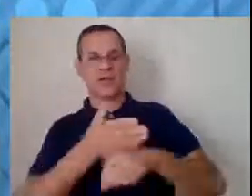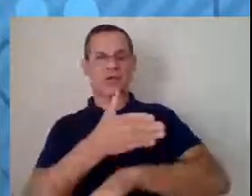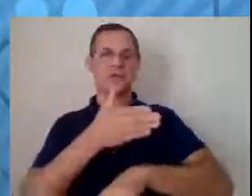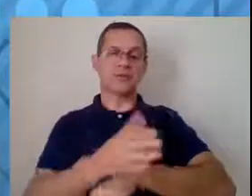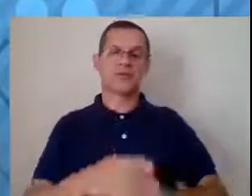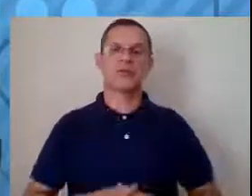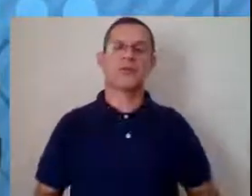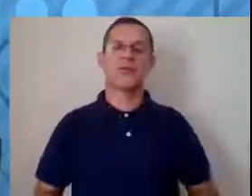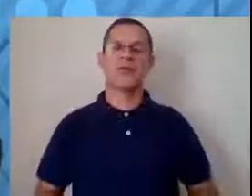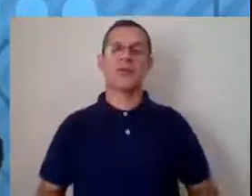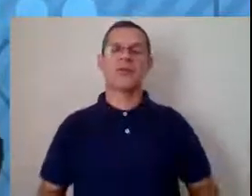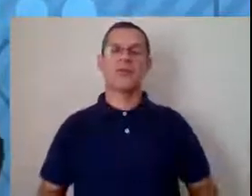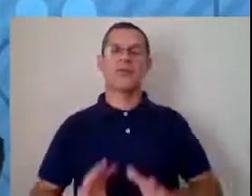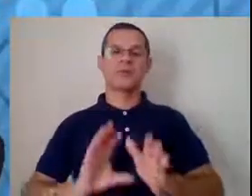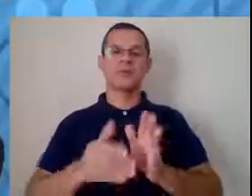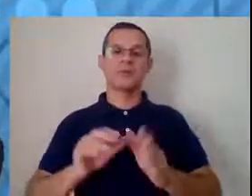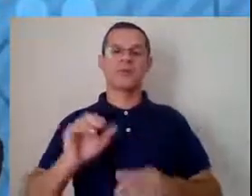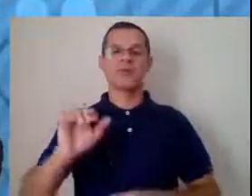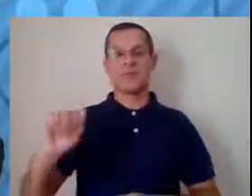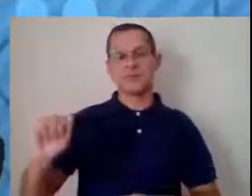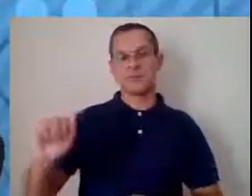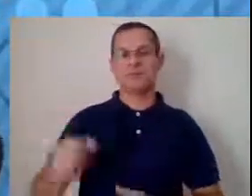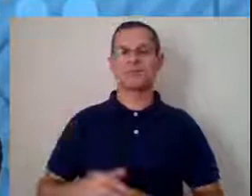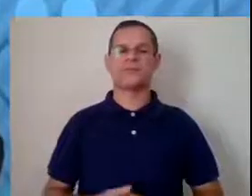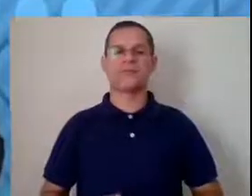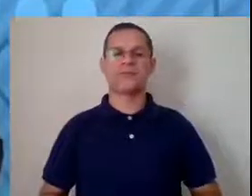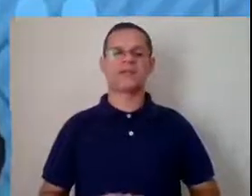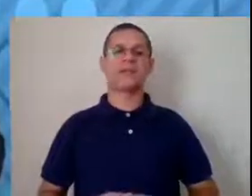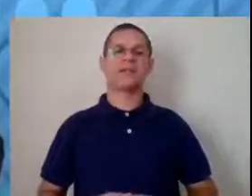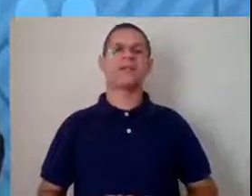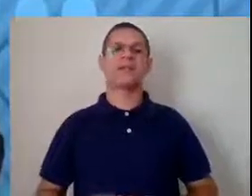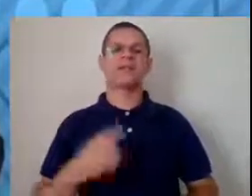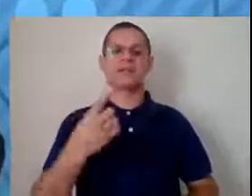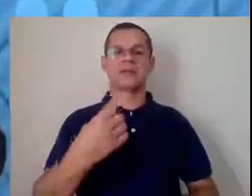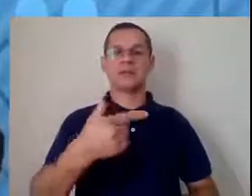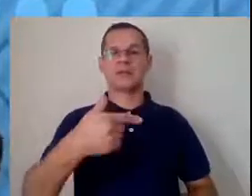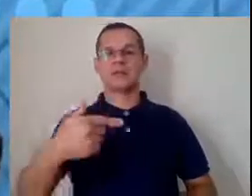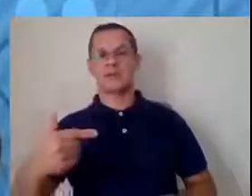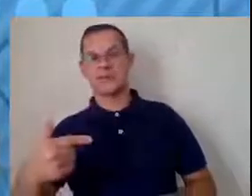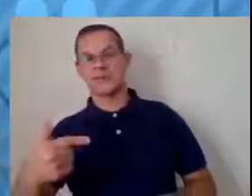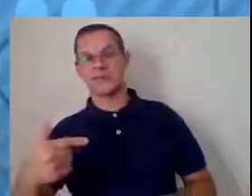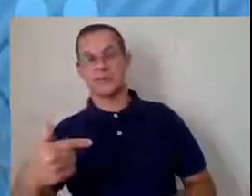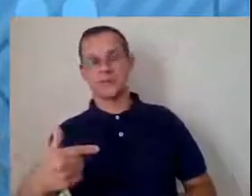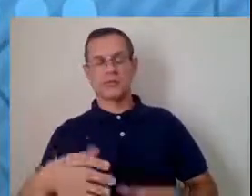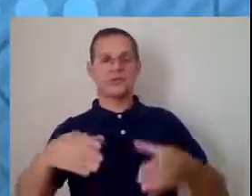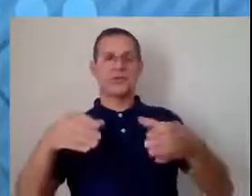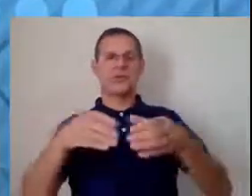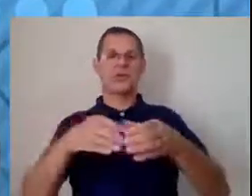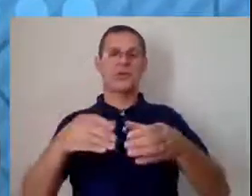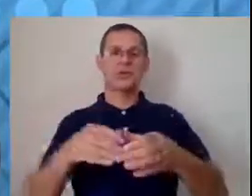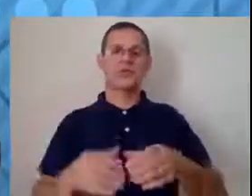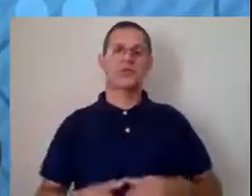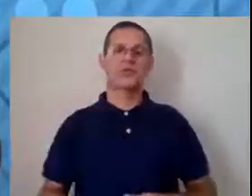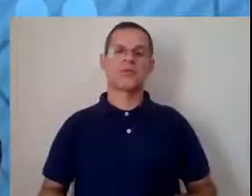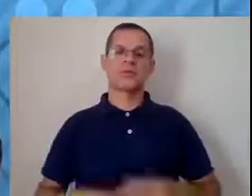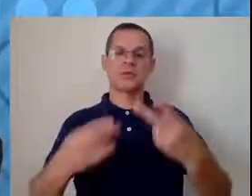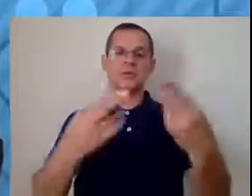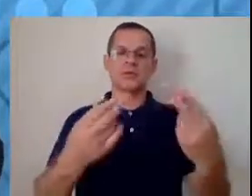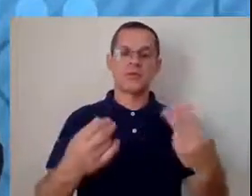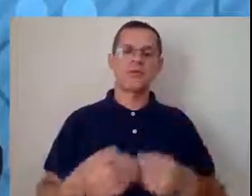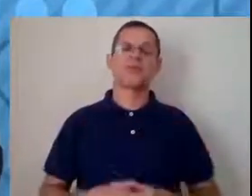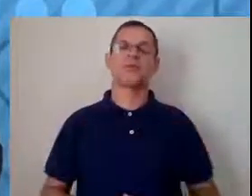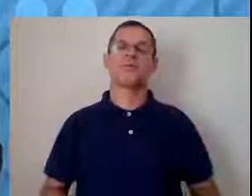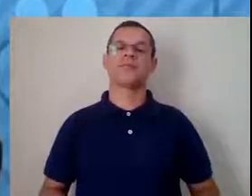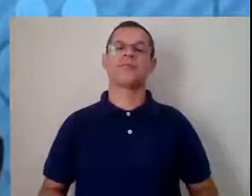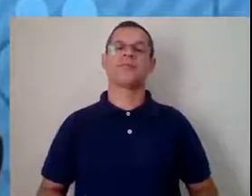acessados pelo banco A, tá? E 12 é o conjunto em comum,